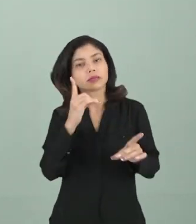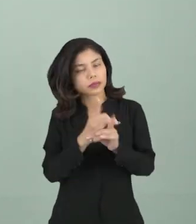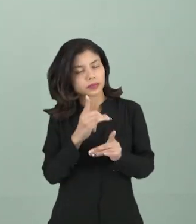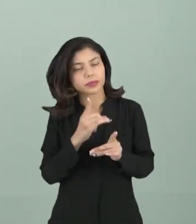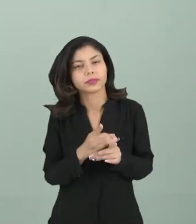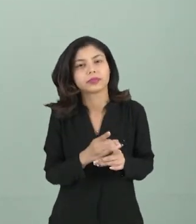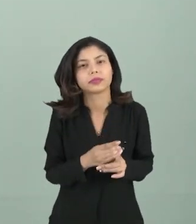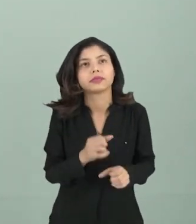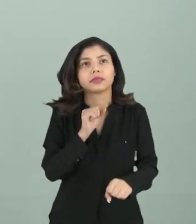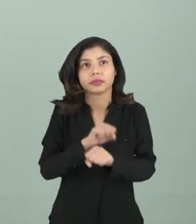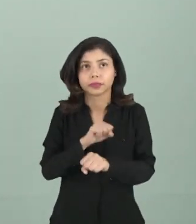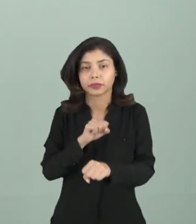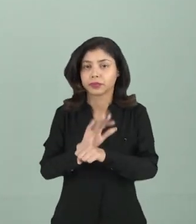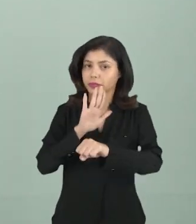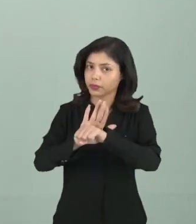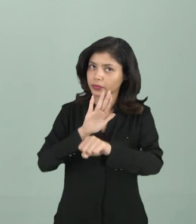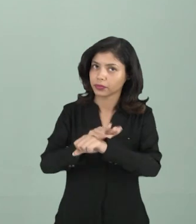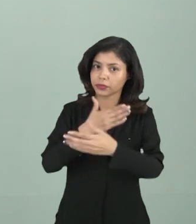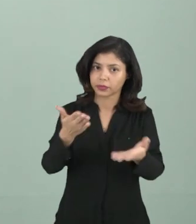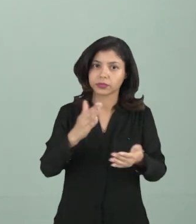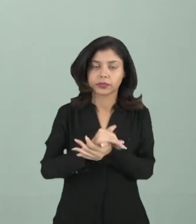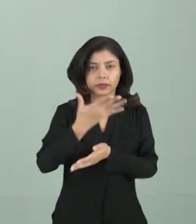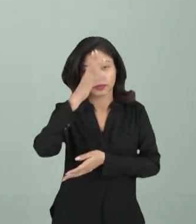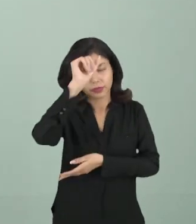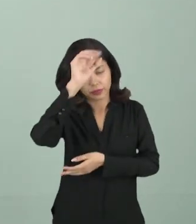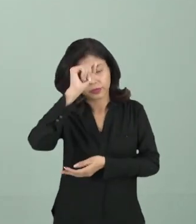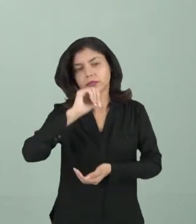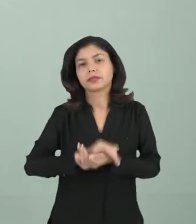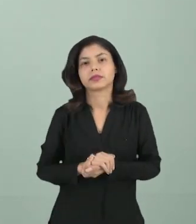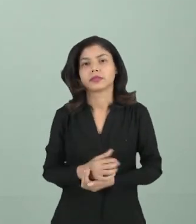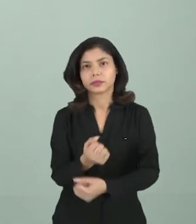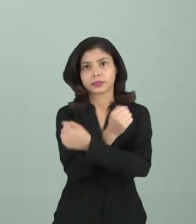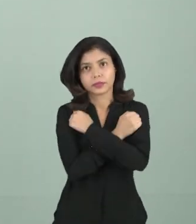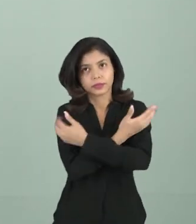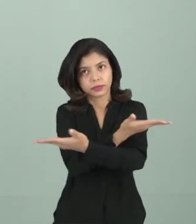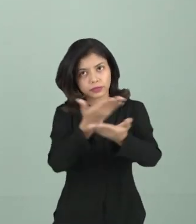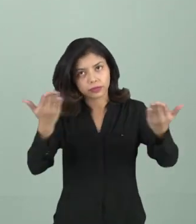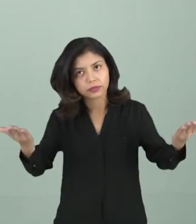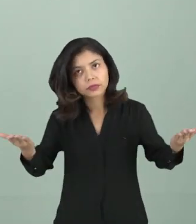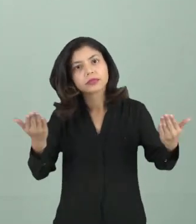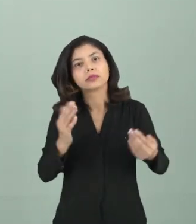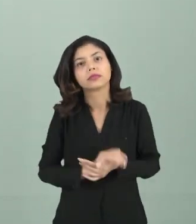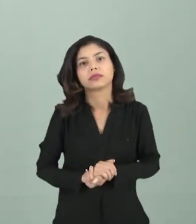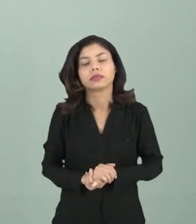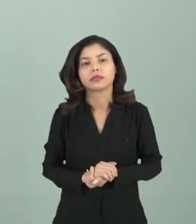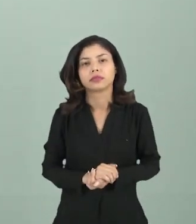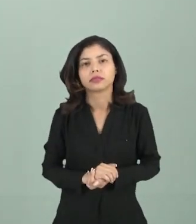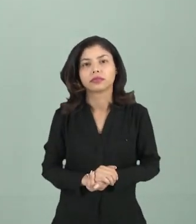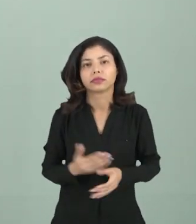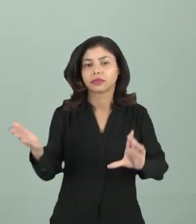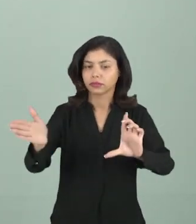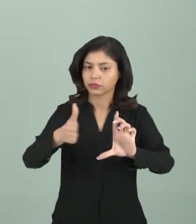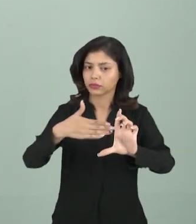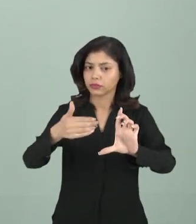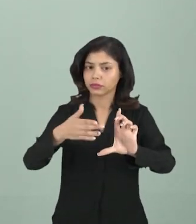encontra. Espero ter contribuído com seu aprendizado. Um forte abraço a todos vocês e